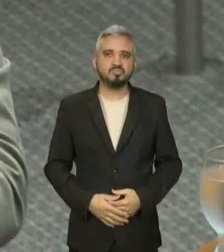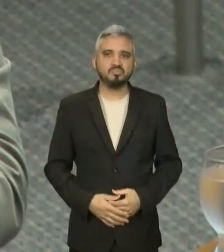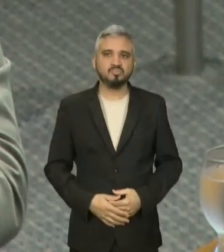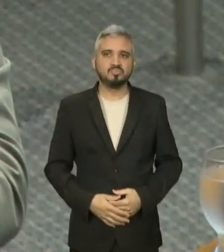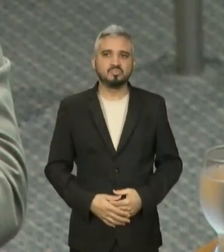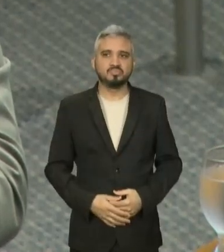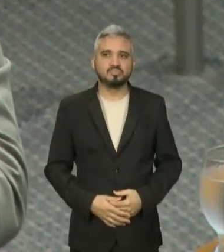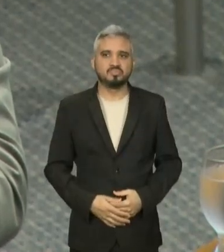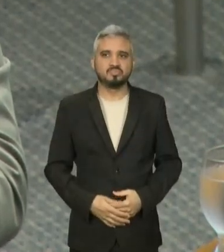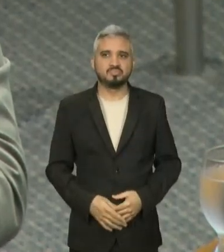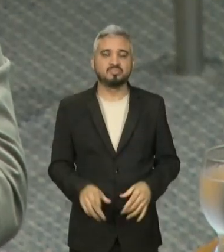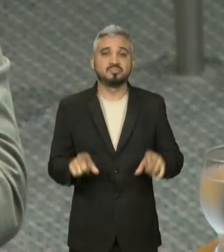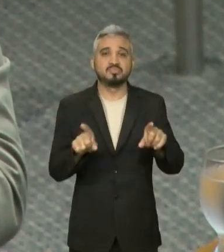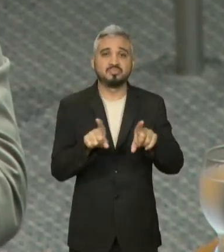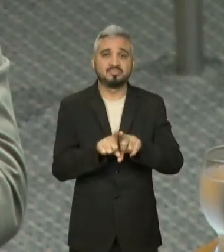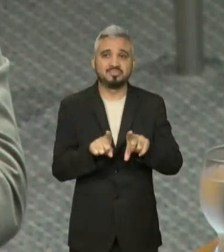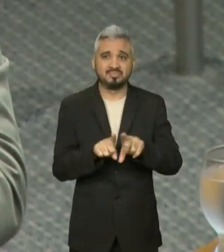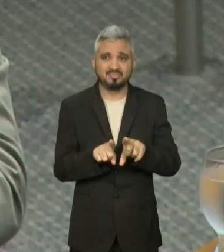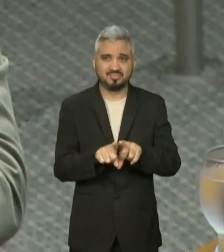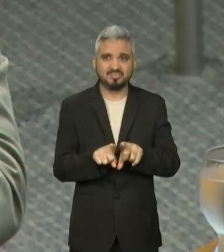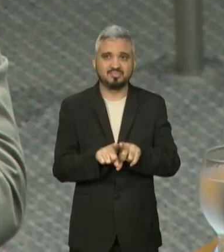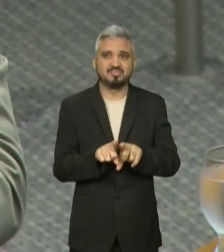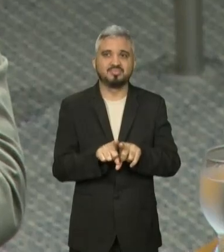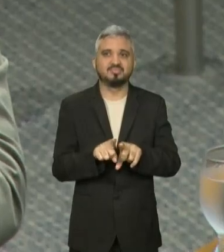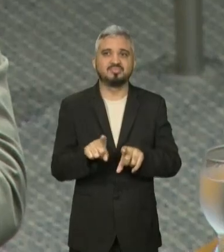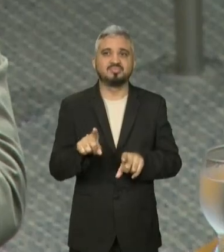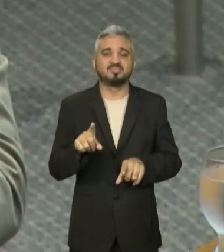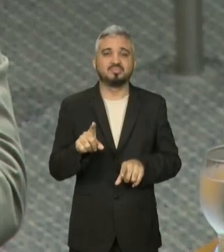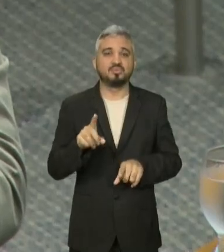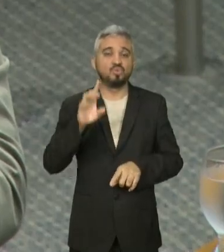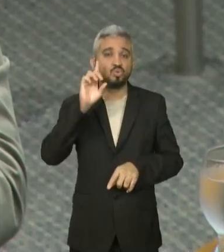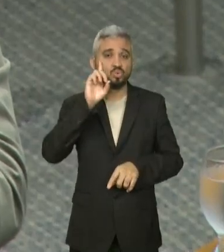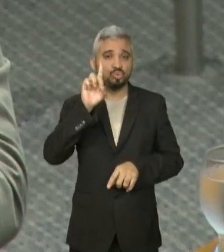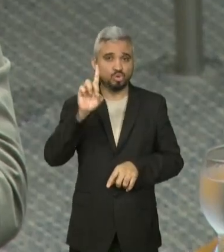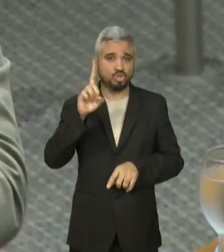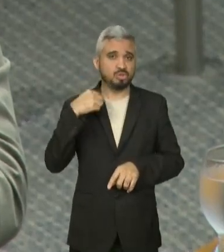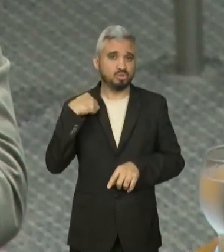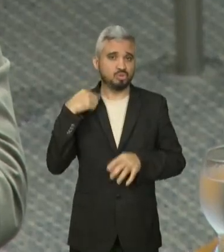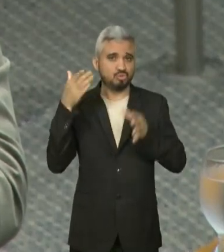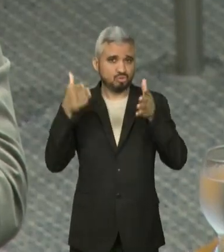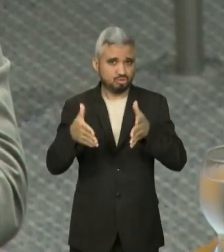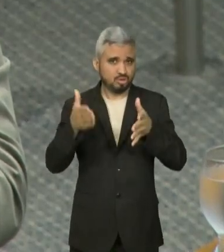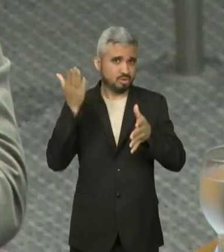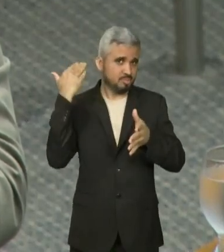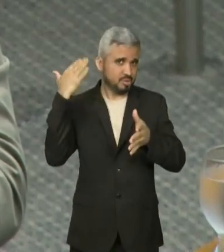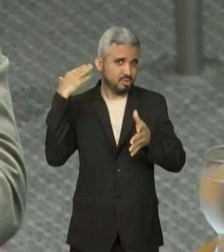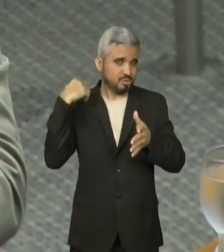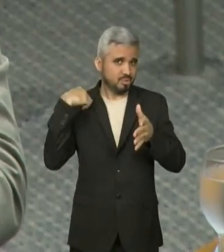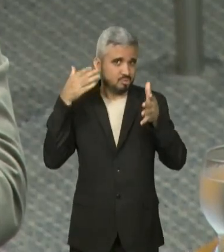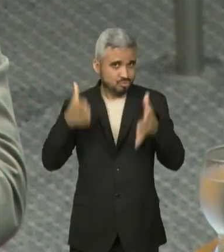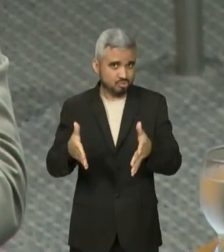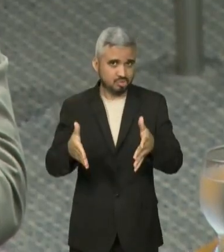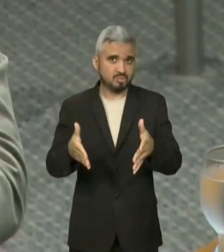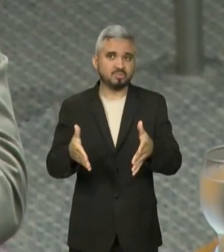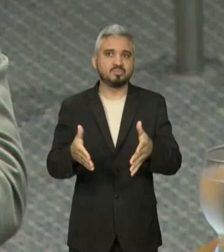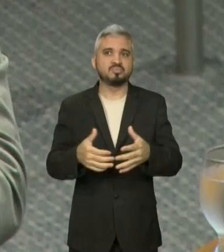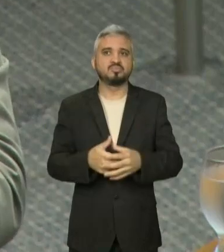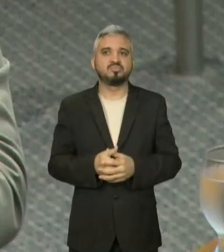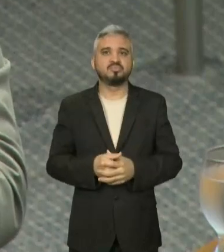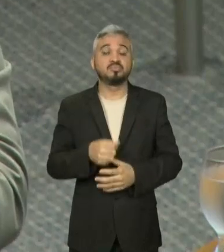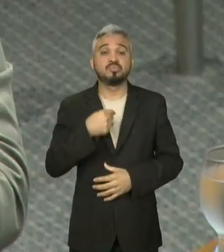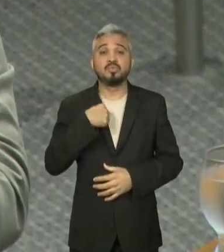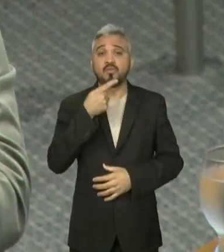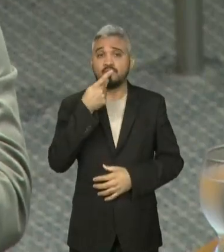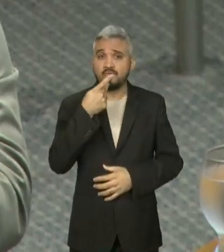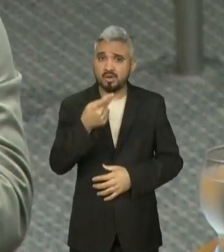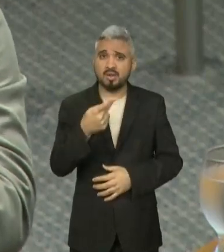fala, como eu disse aqui no dia que eu cheguei nesta casa, que apenas sou um pequeno grão de areia que